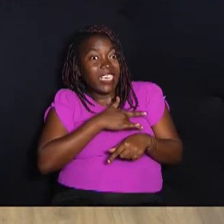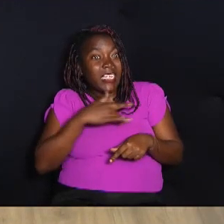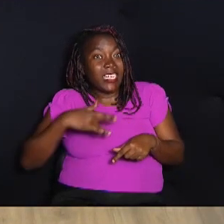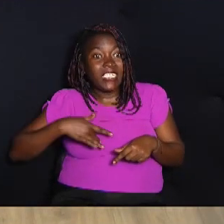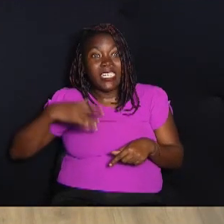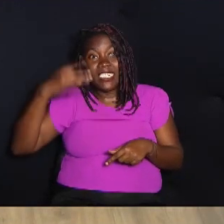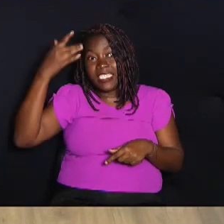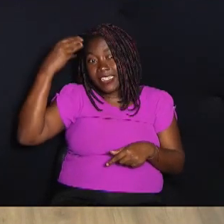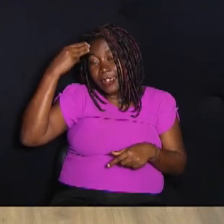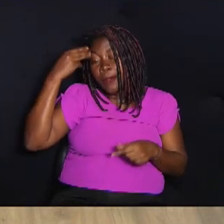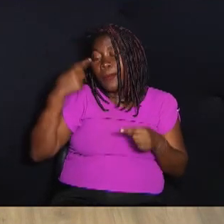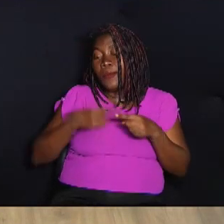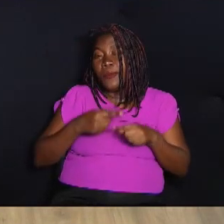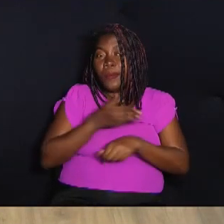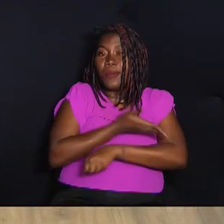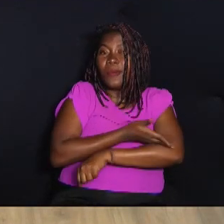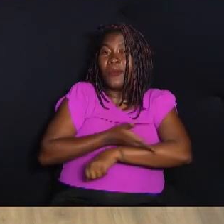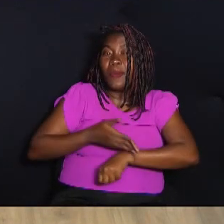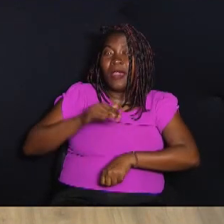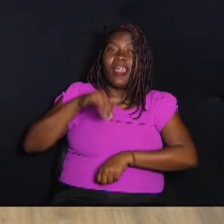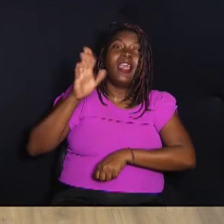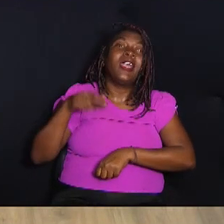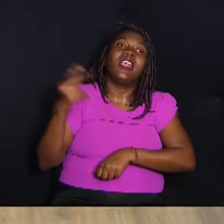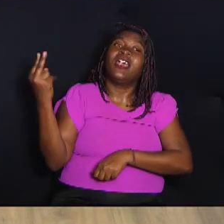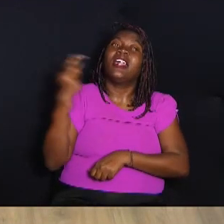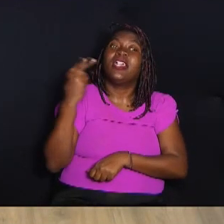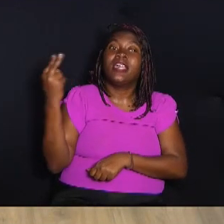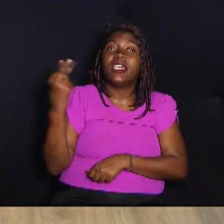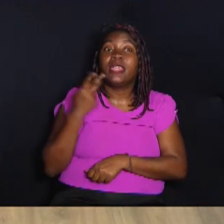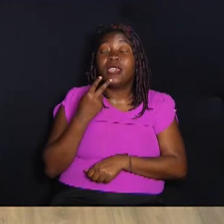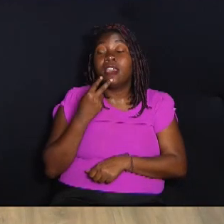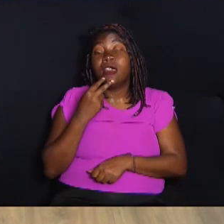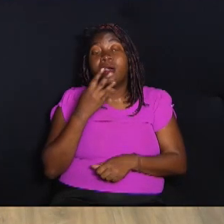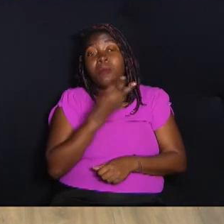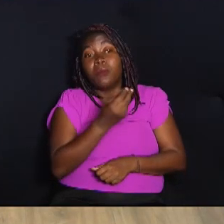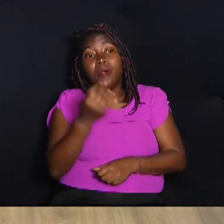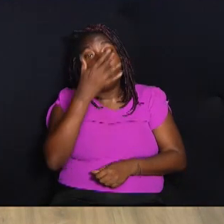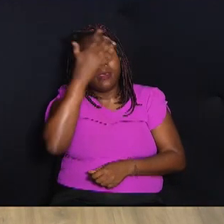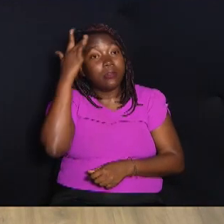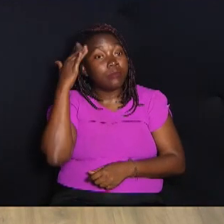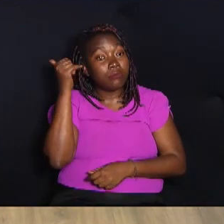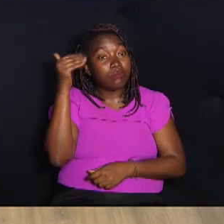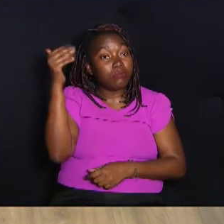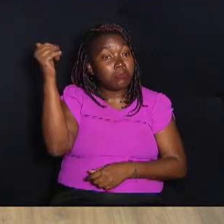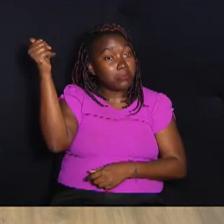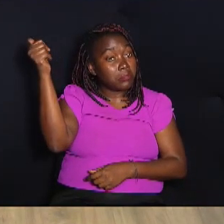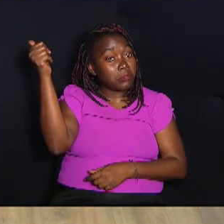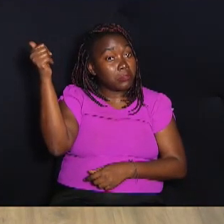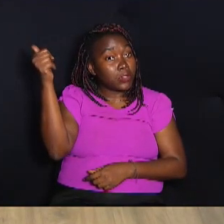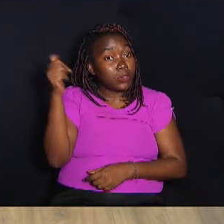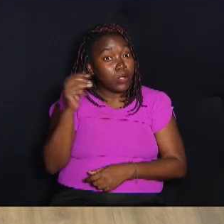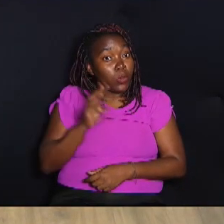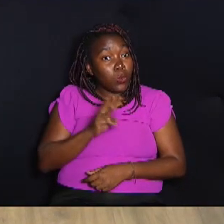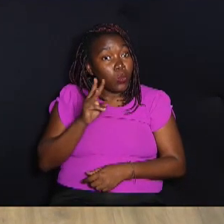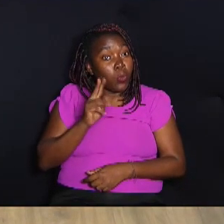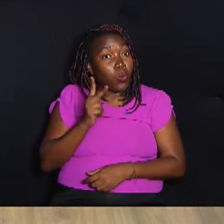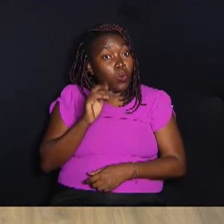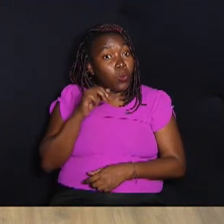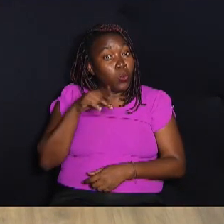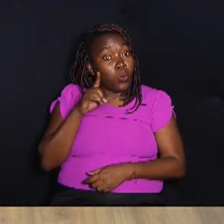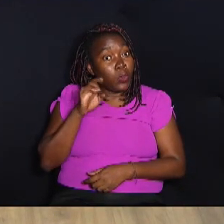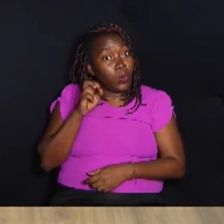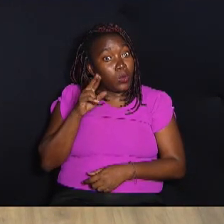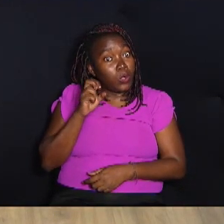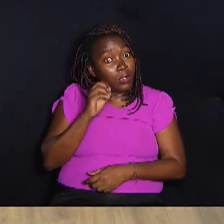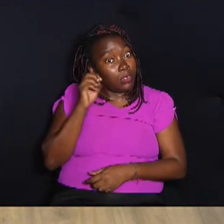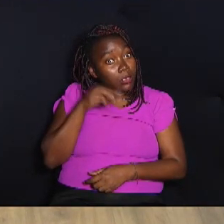Porque acho que é muito comum, até quem está nos acompanhando, muitas vezes pessoas famosas Então, o Whindersson Nunes apareceu com depressão, Sim. e aí um